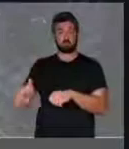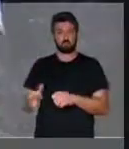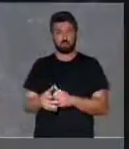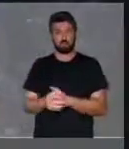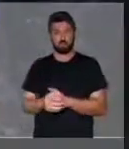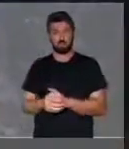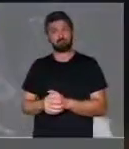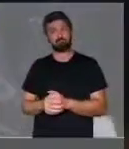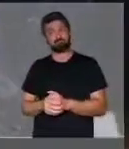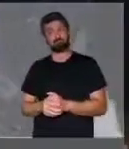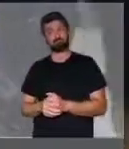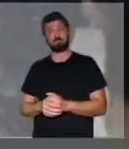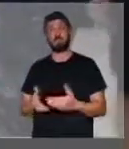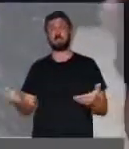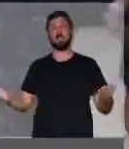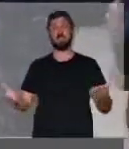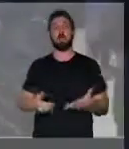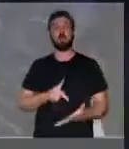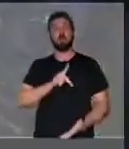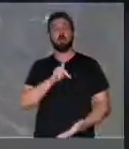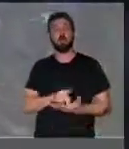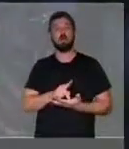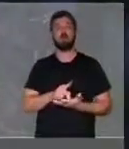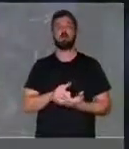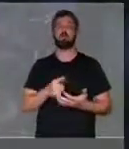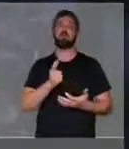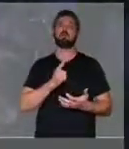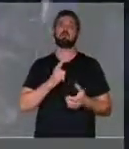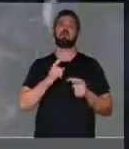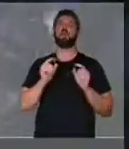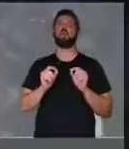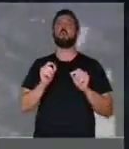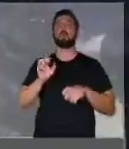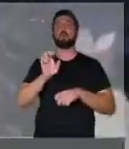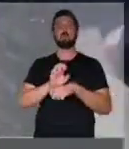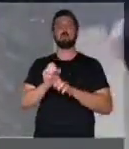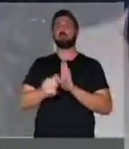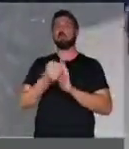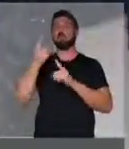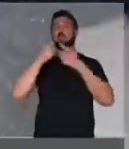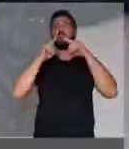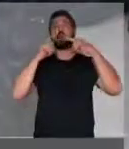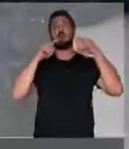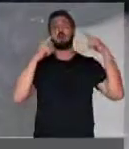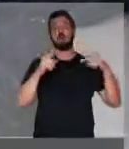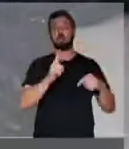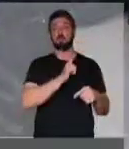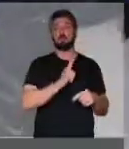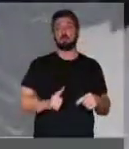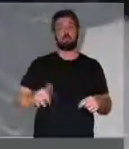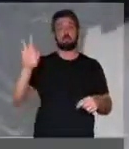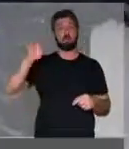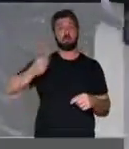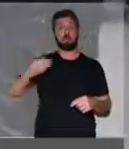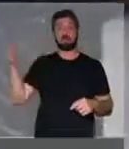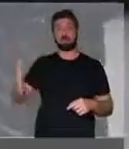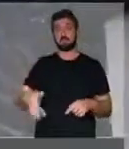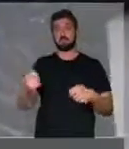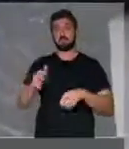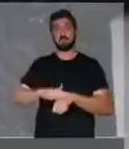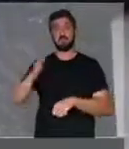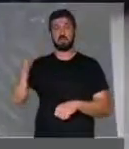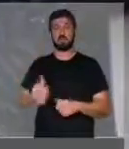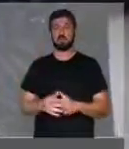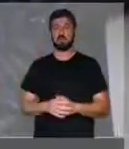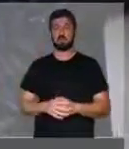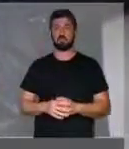há agora uma ação efetiva do que muitos Estados reclamam, que a União tem que estar presente na segurança